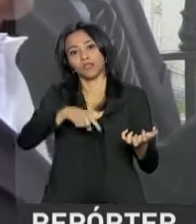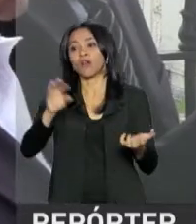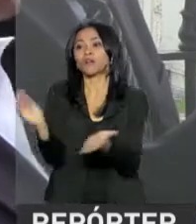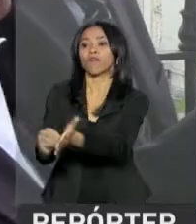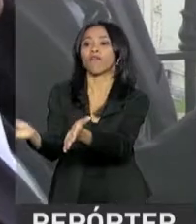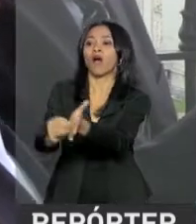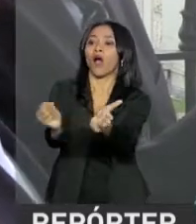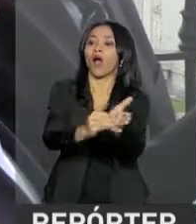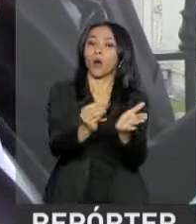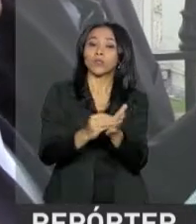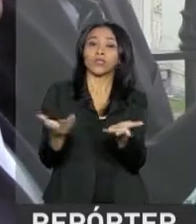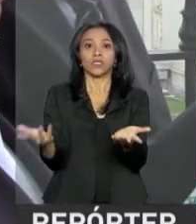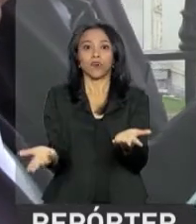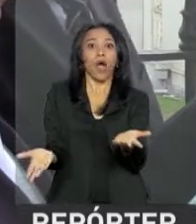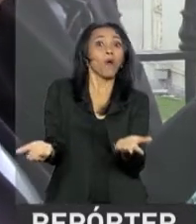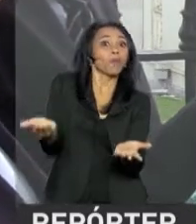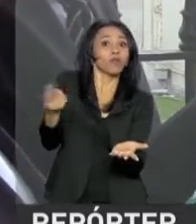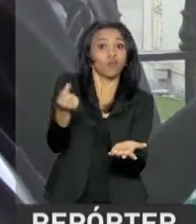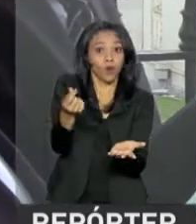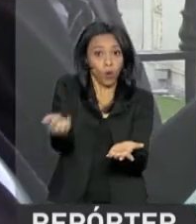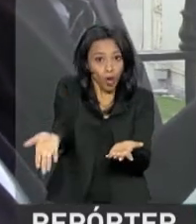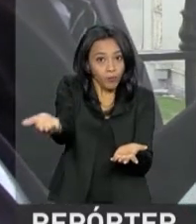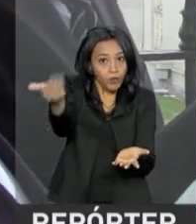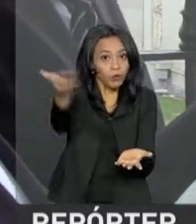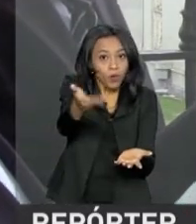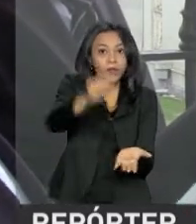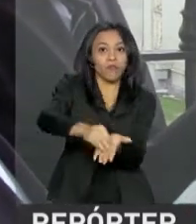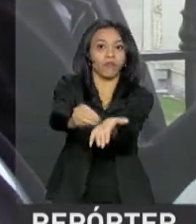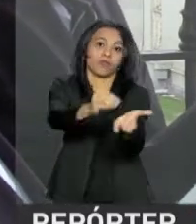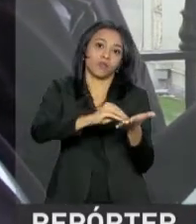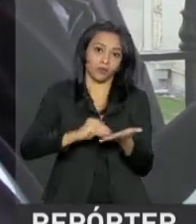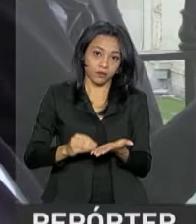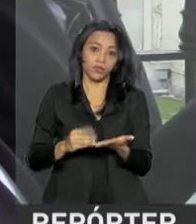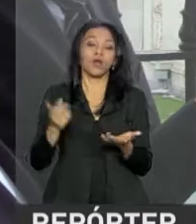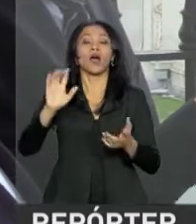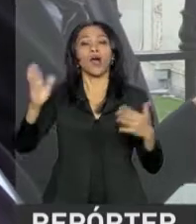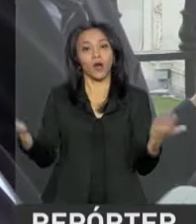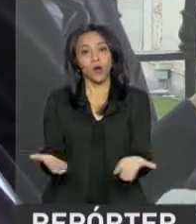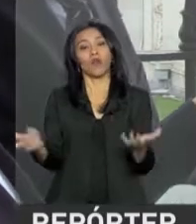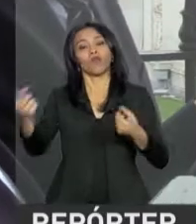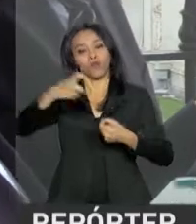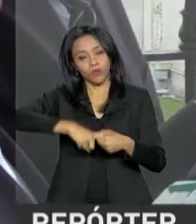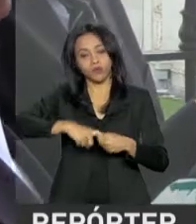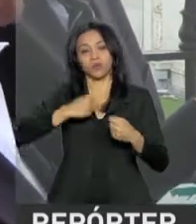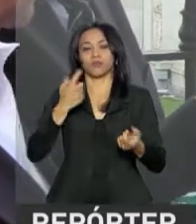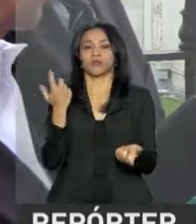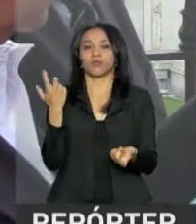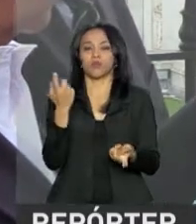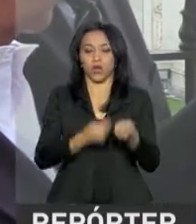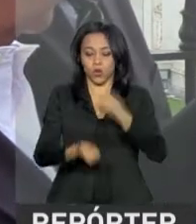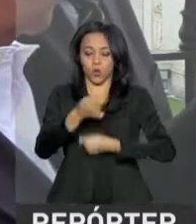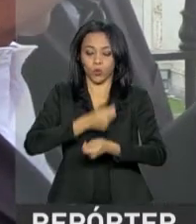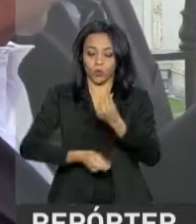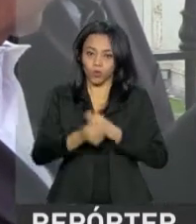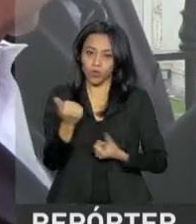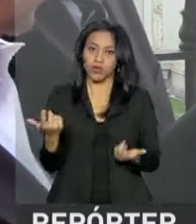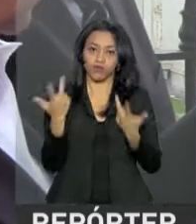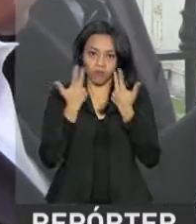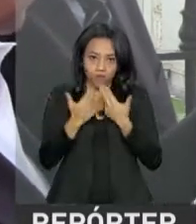dos produtos fez com que o preço aumentasse, restabelecendo a normalidade, a economia voltando a funcionar e os